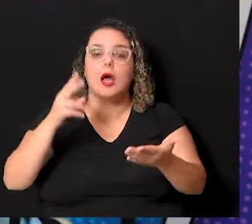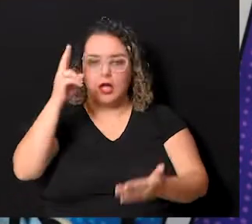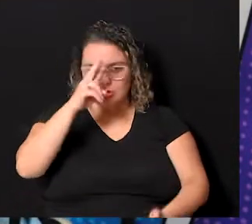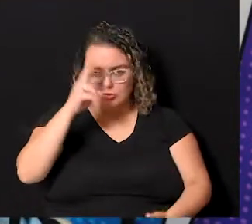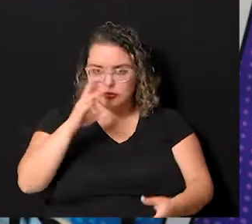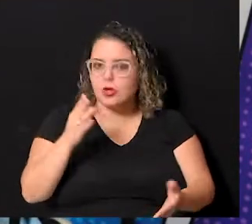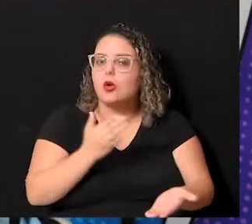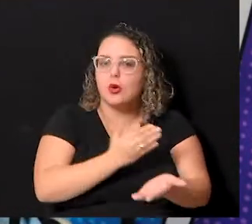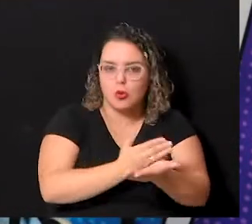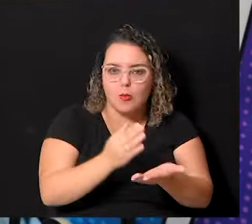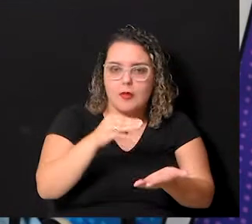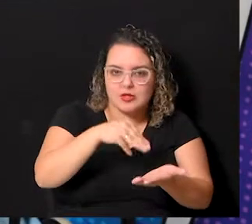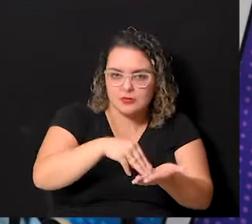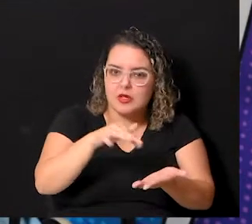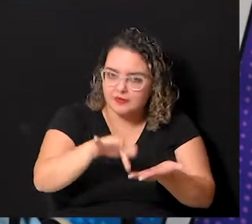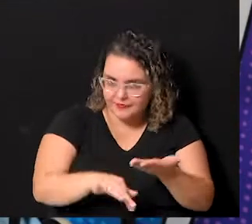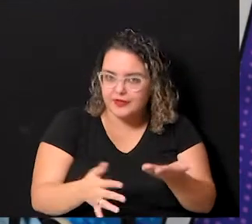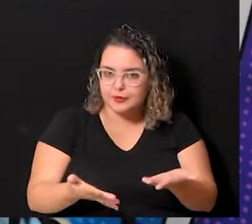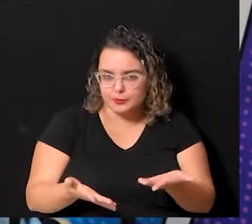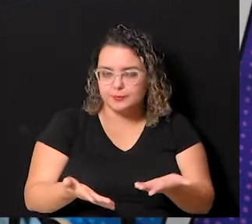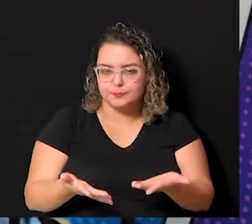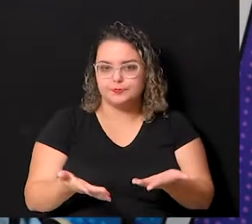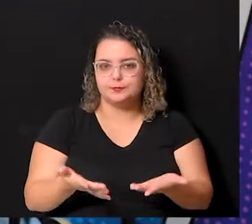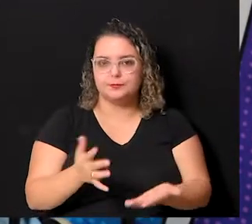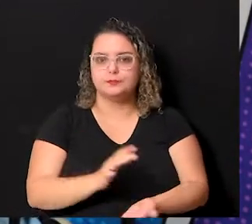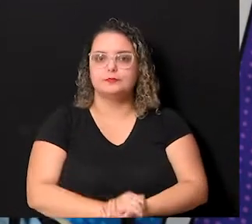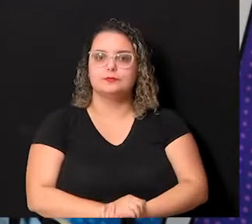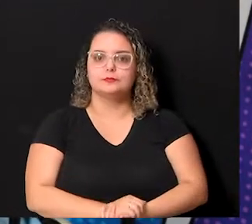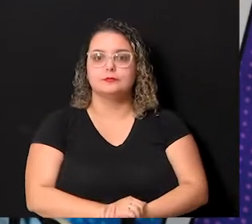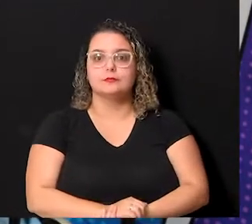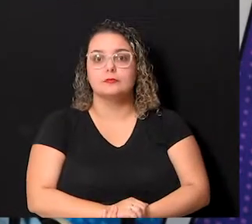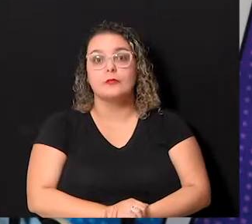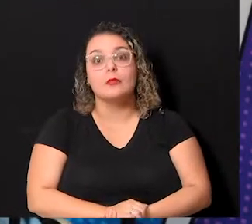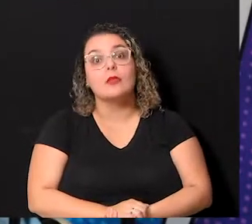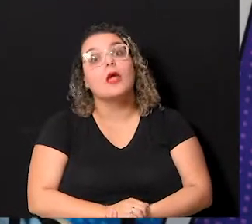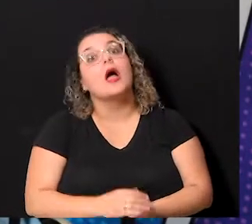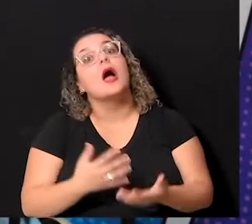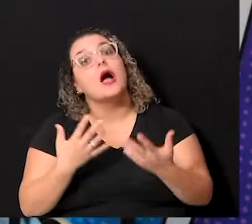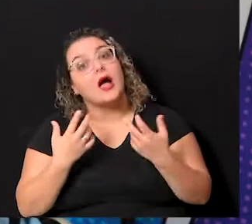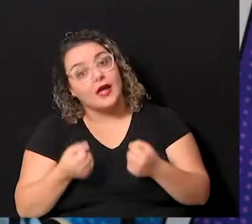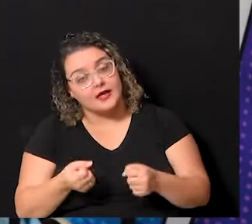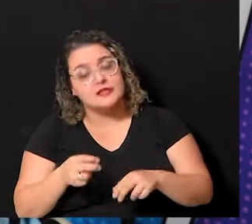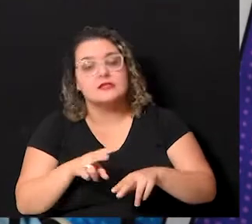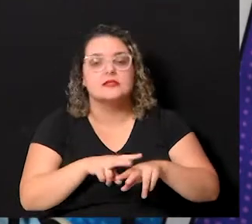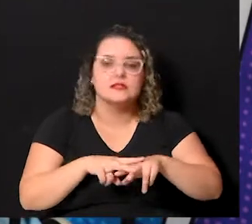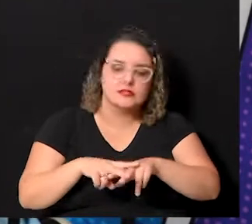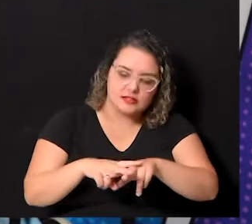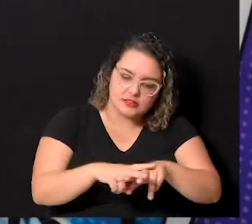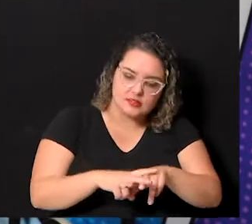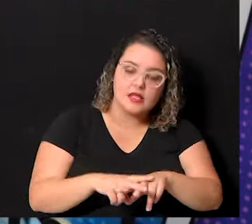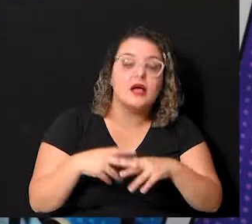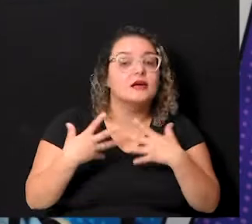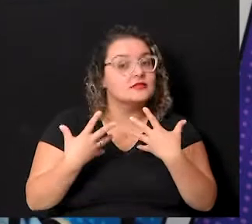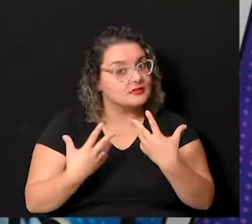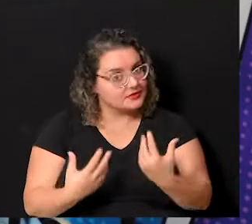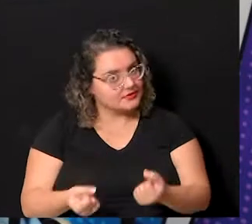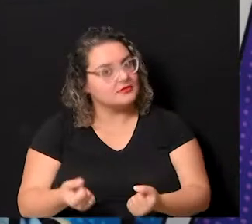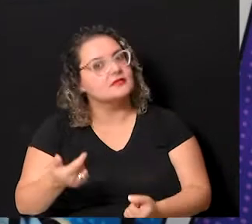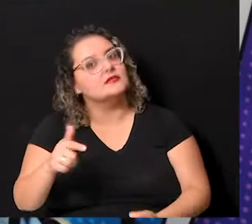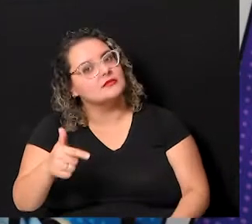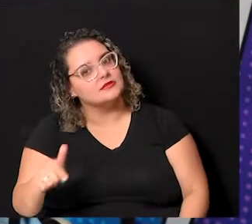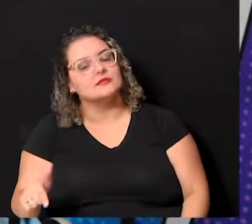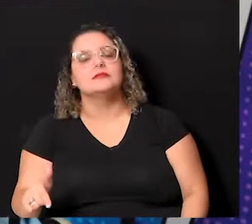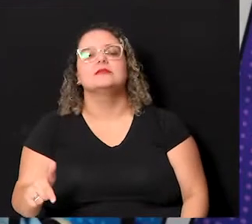em si ela é fechada, ela tem começo, meio e fim, e ela aceita revisões, aceita